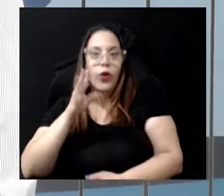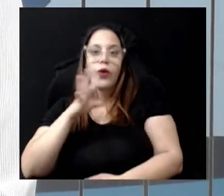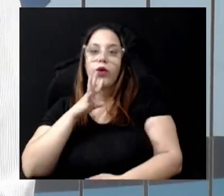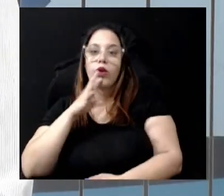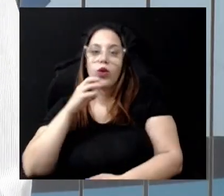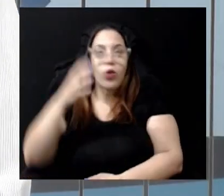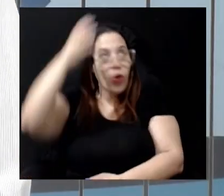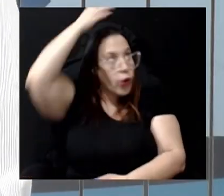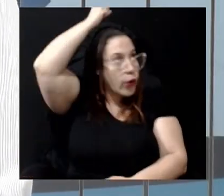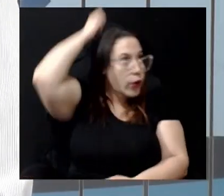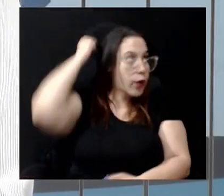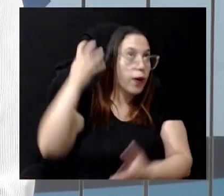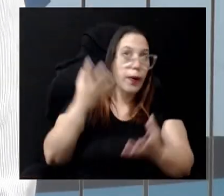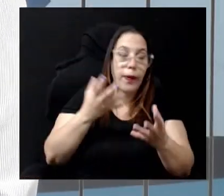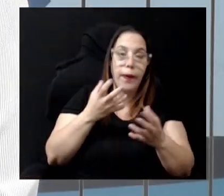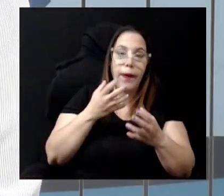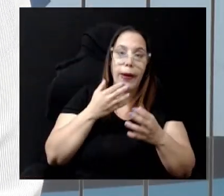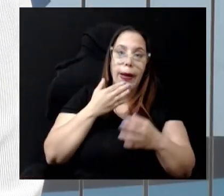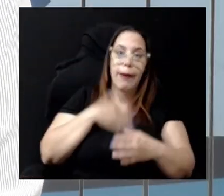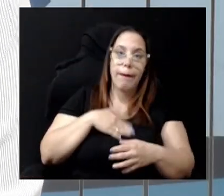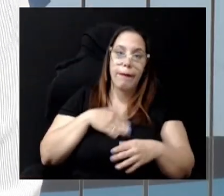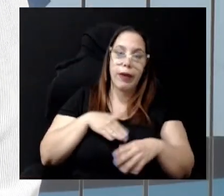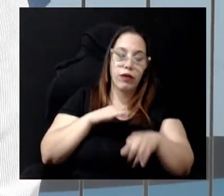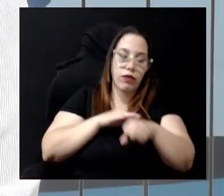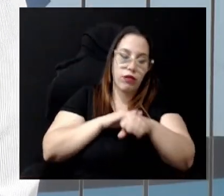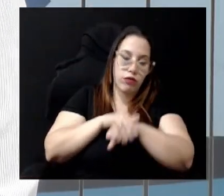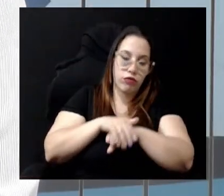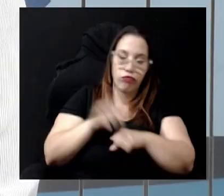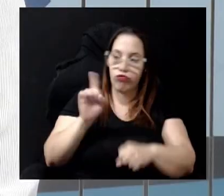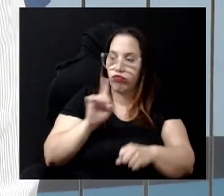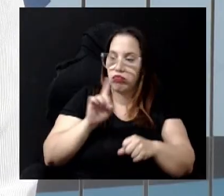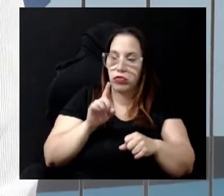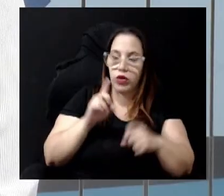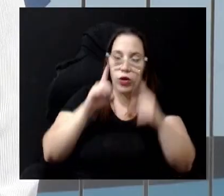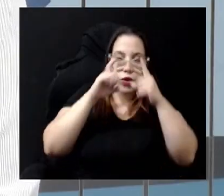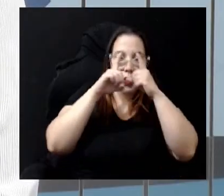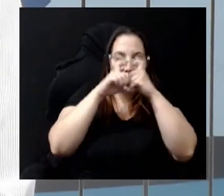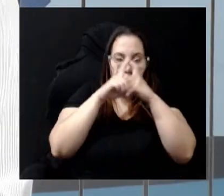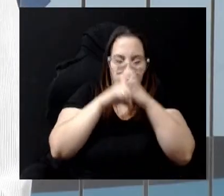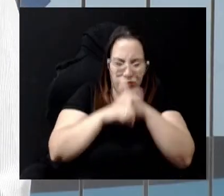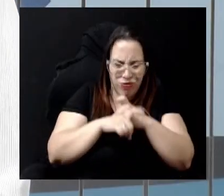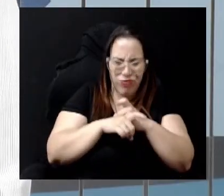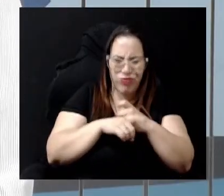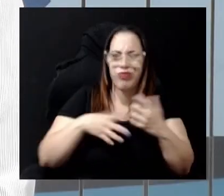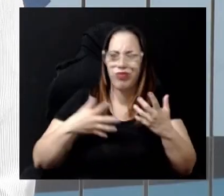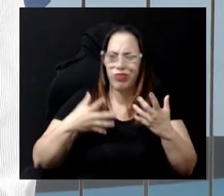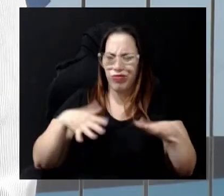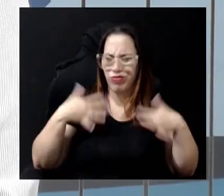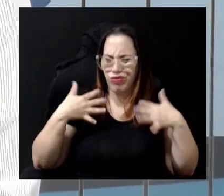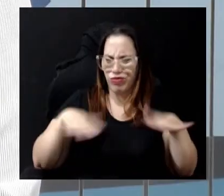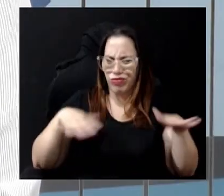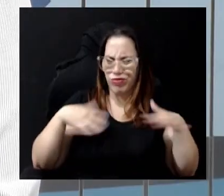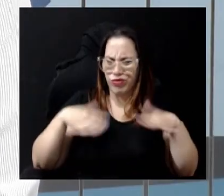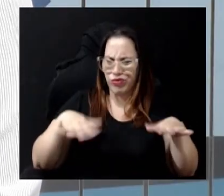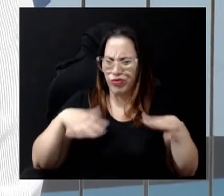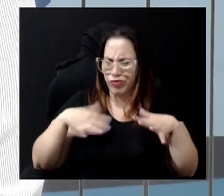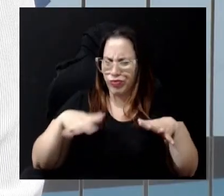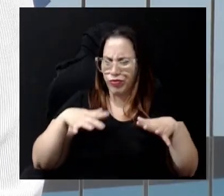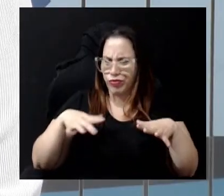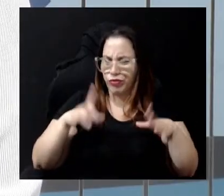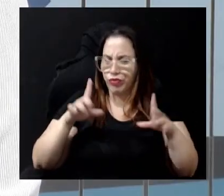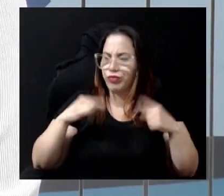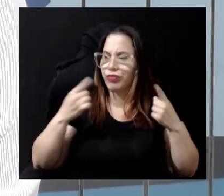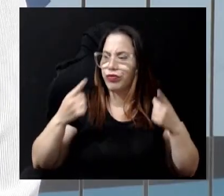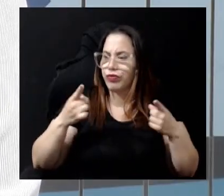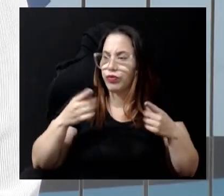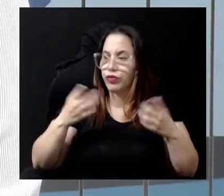não dirigir no período noturno. Exato. Isso dificulta a visibilidade, dificulta a reação. Então, isso já nos coloca